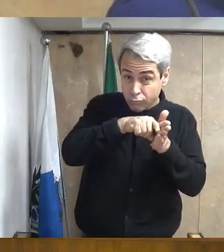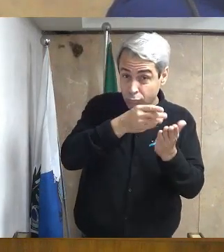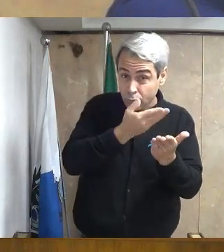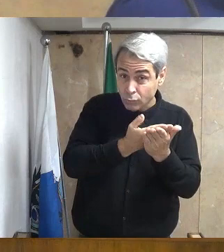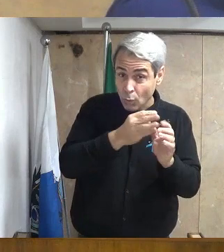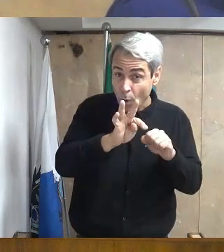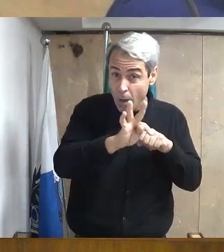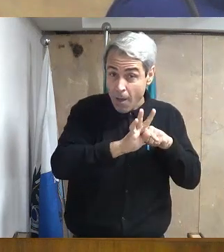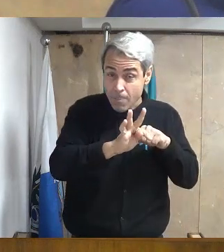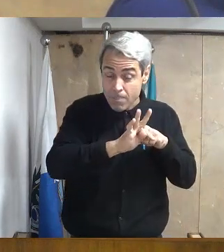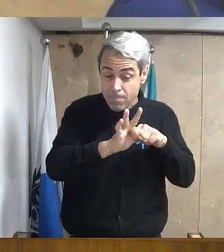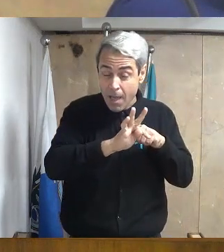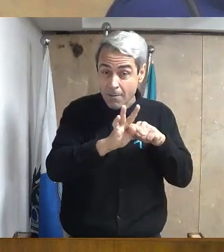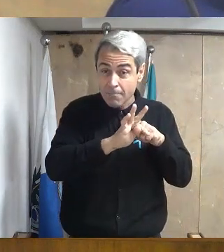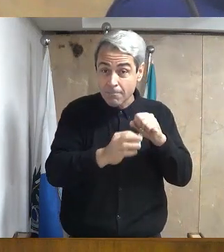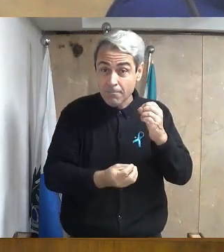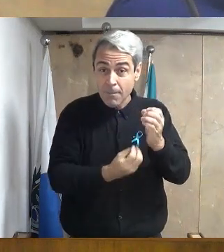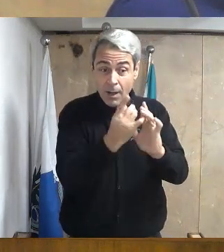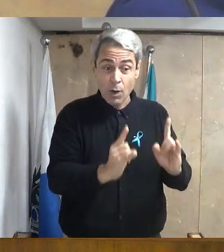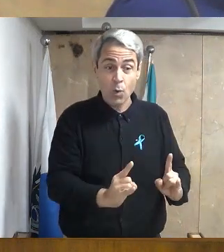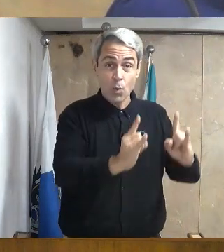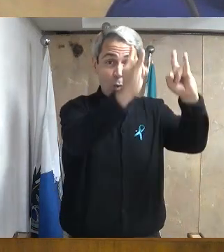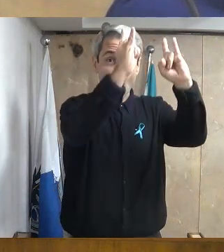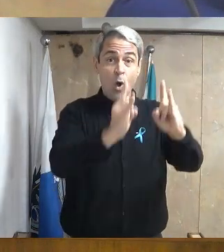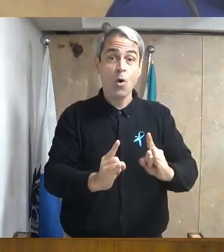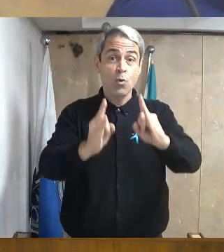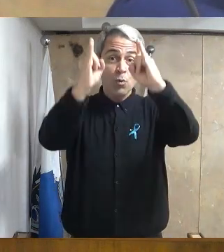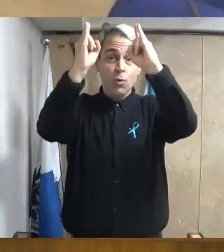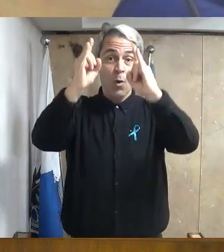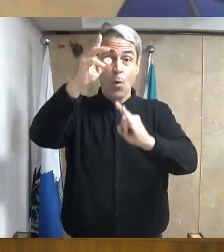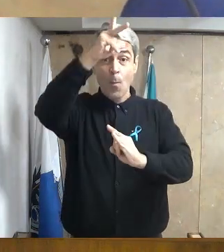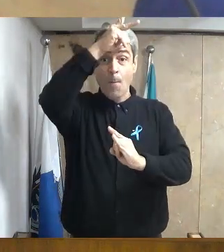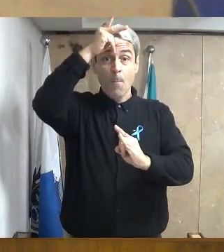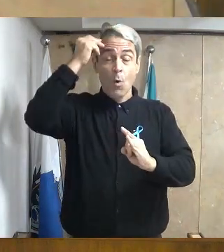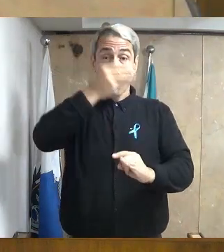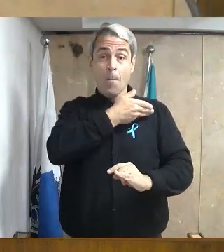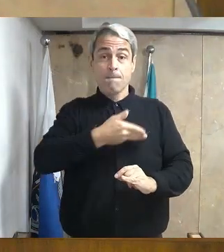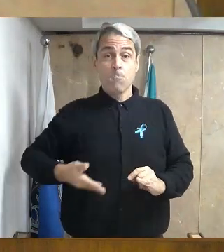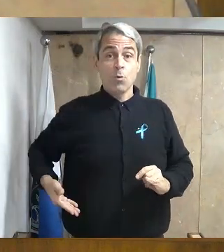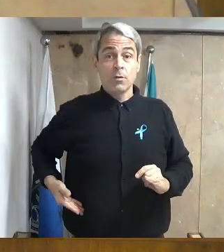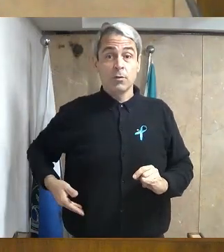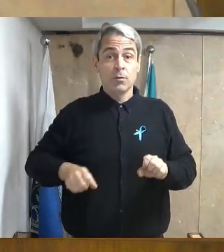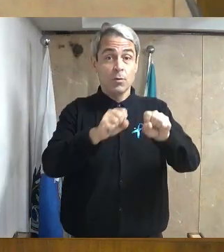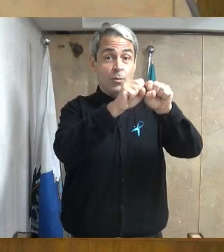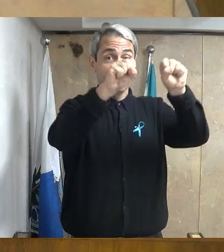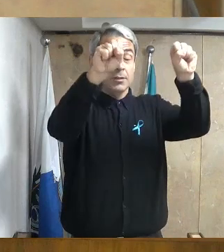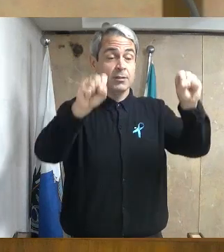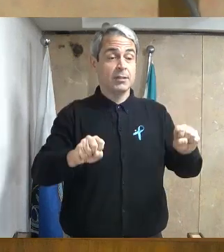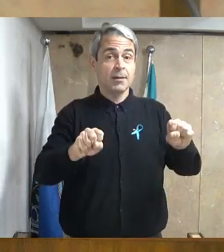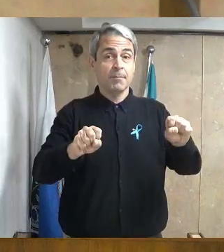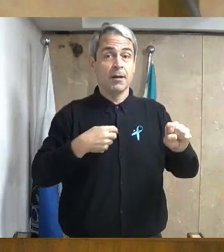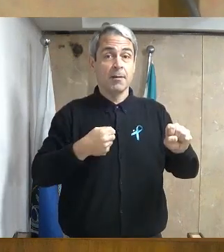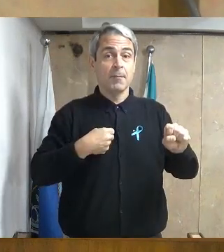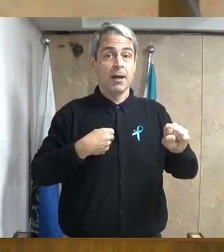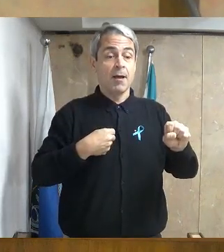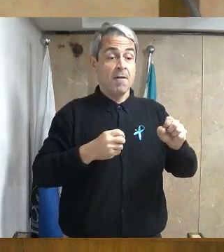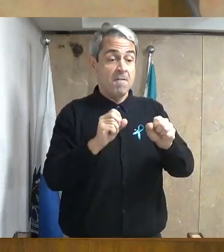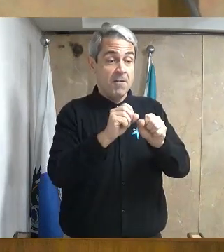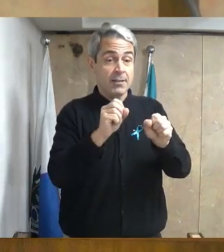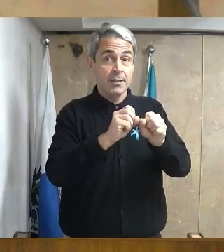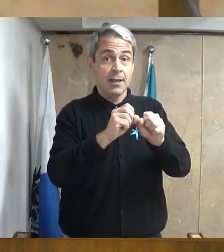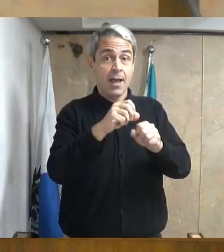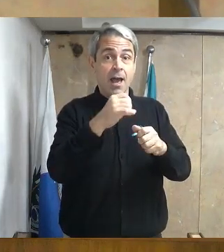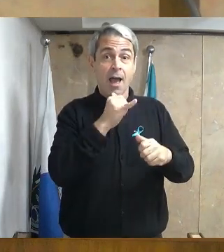de implementar em todos os prédios públicos municipais o sistema fotovoltaico para gerar energia